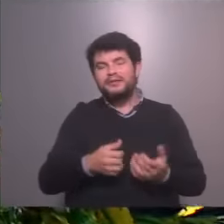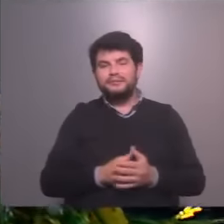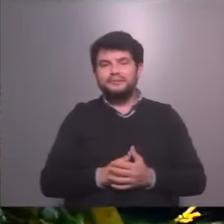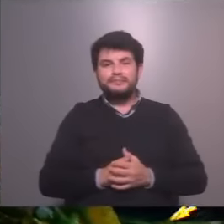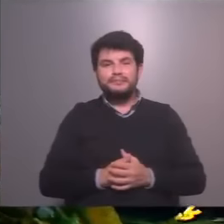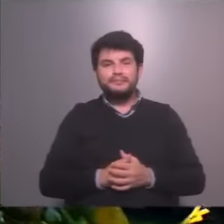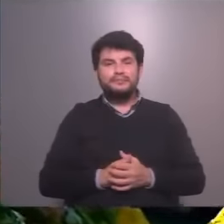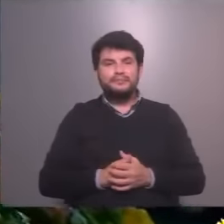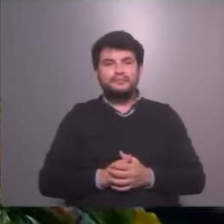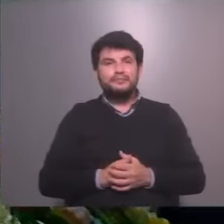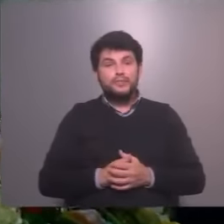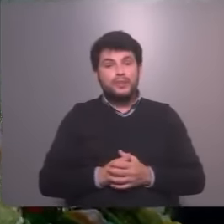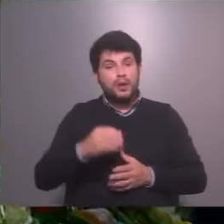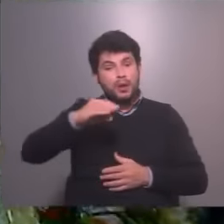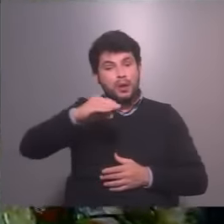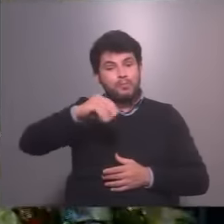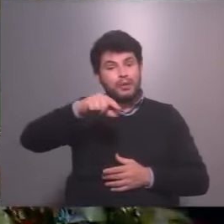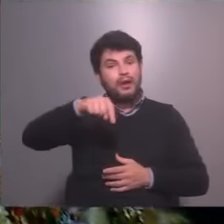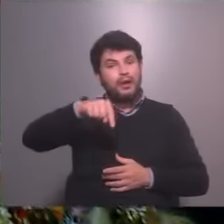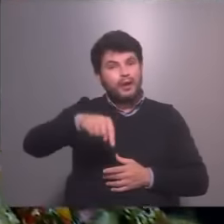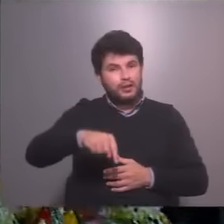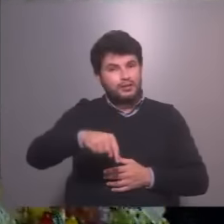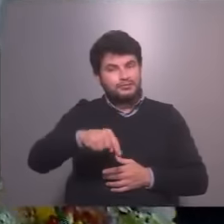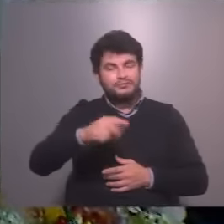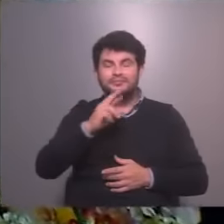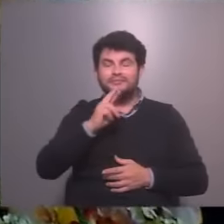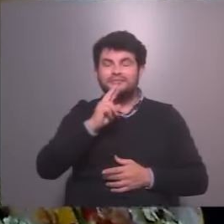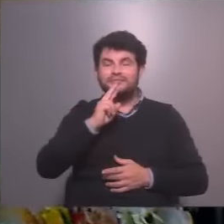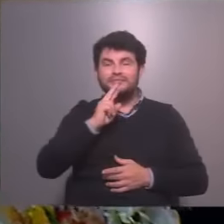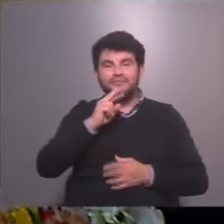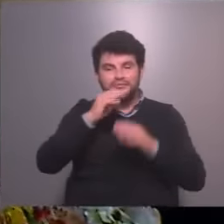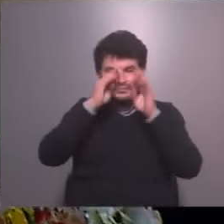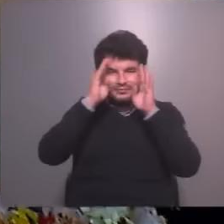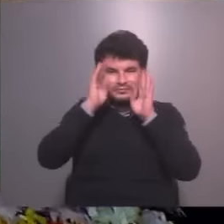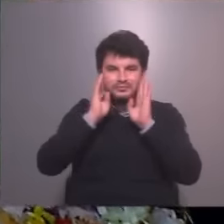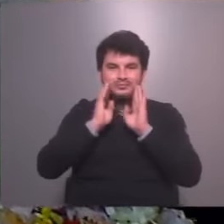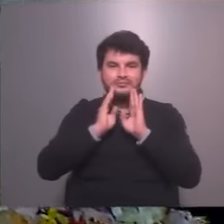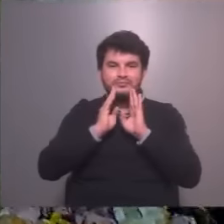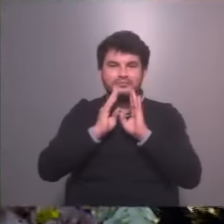sobretudo nos momentos de dificuldade e nas situações de sofrimento.